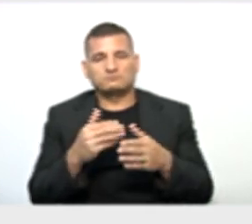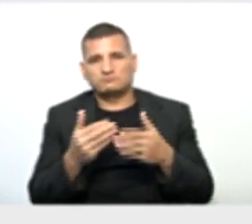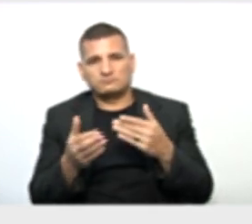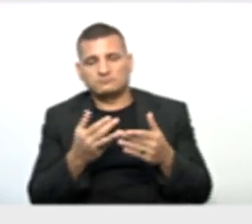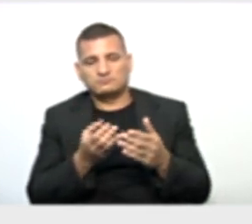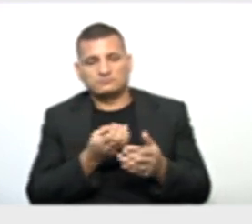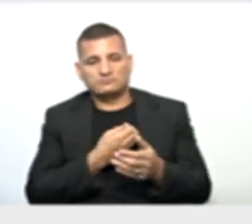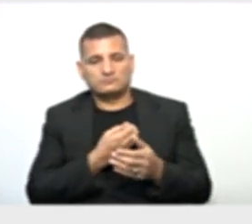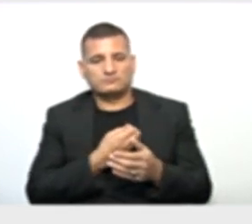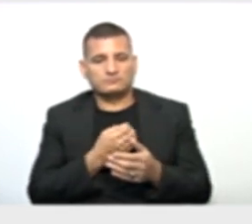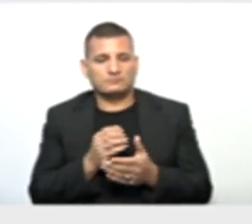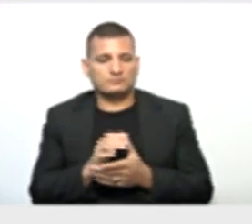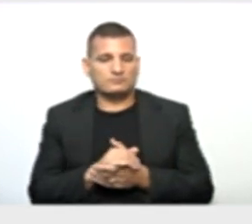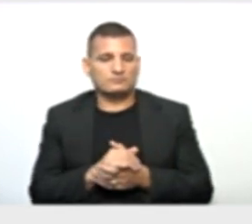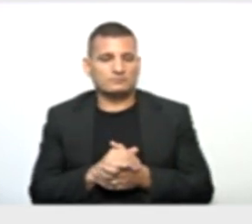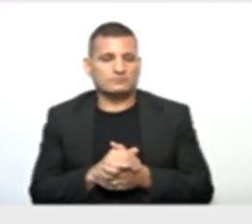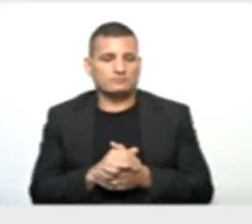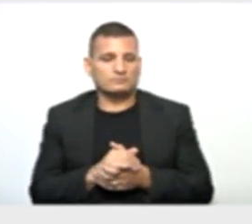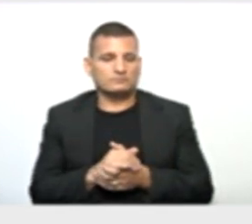aqui do teclado.